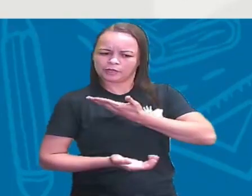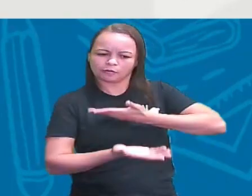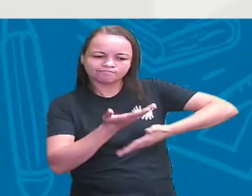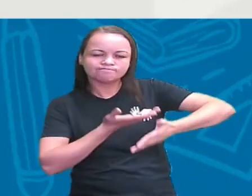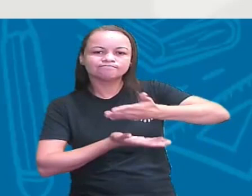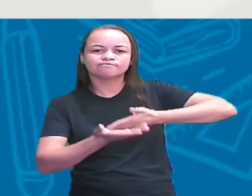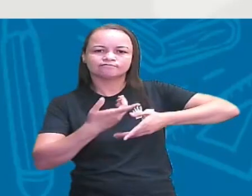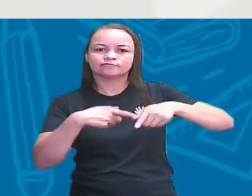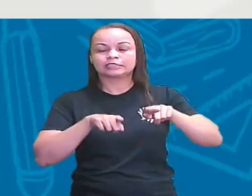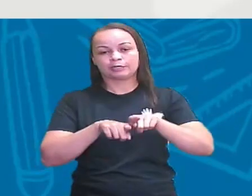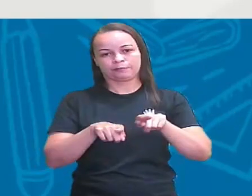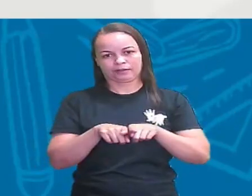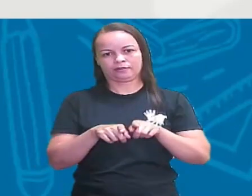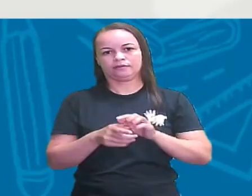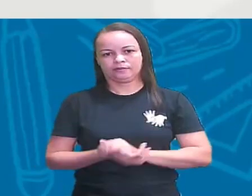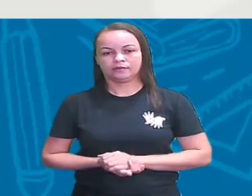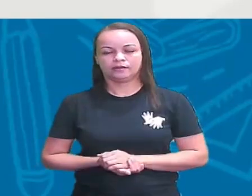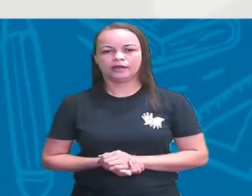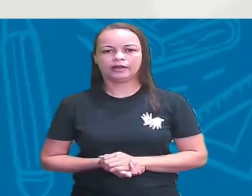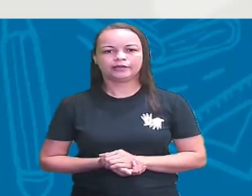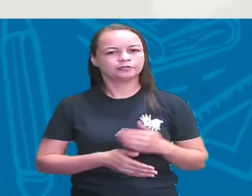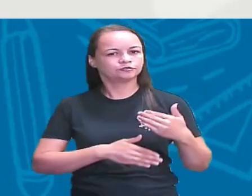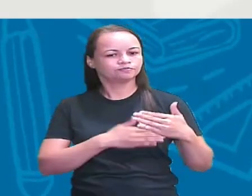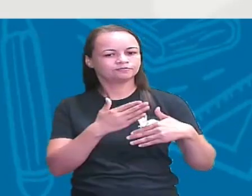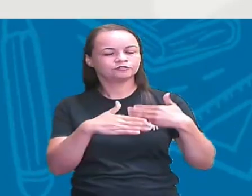também, não é? E aí a gente vai,